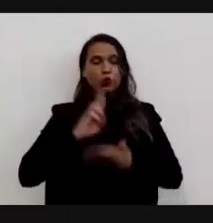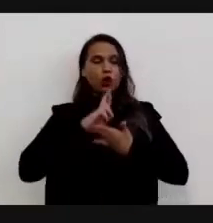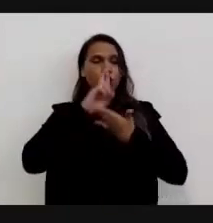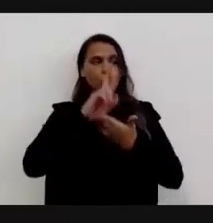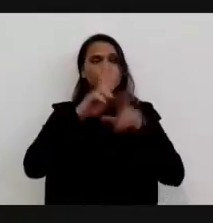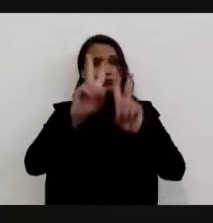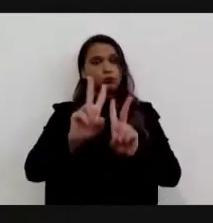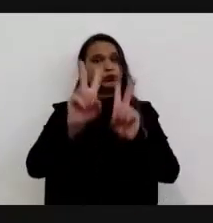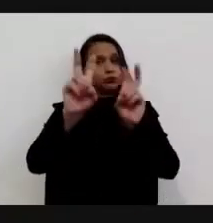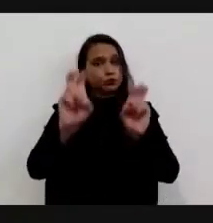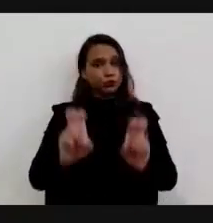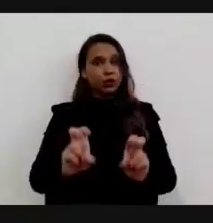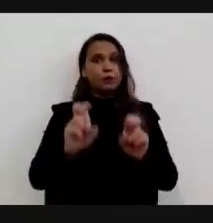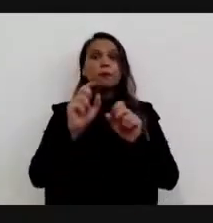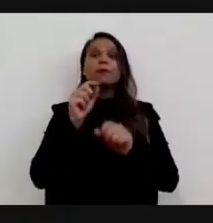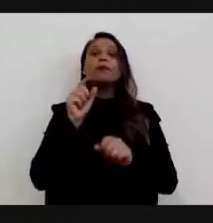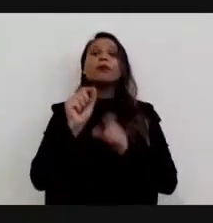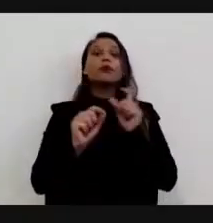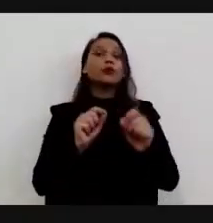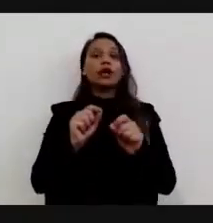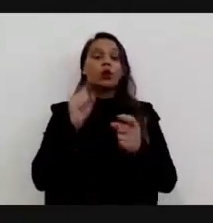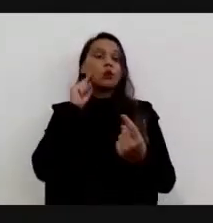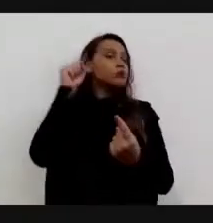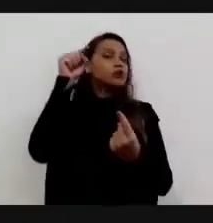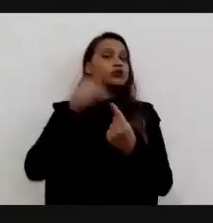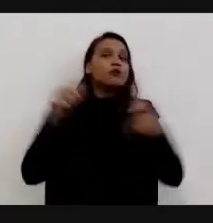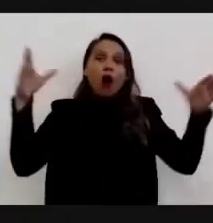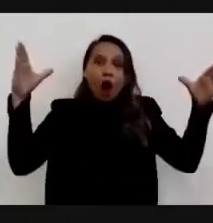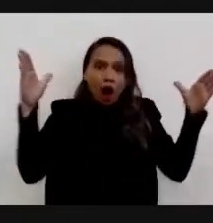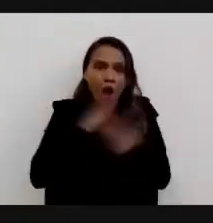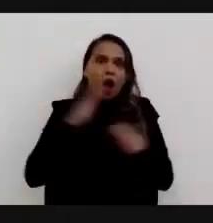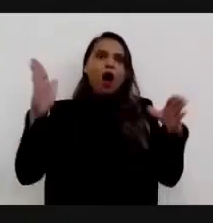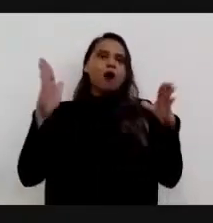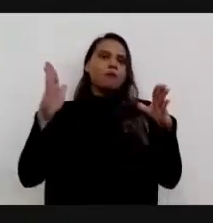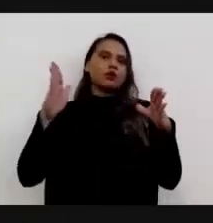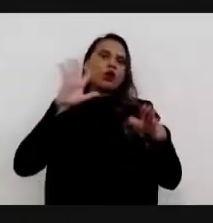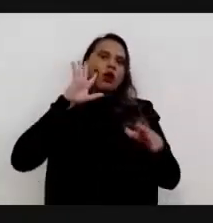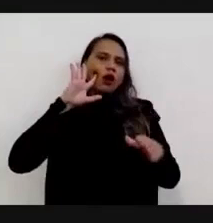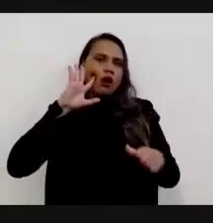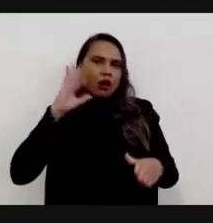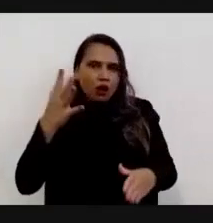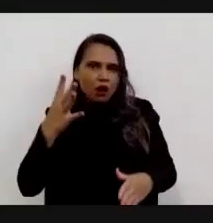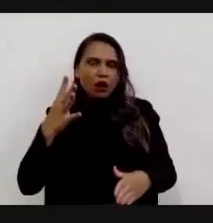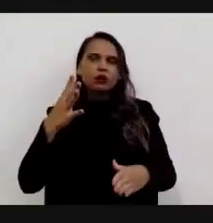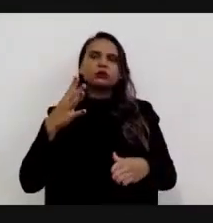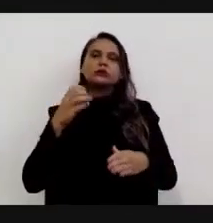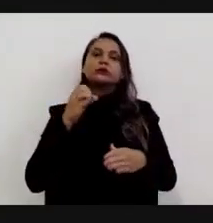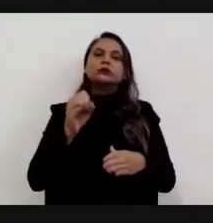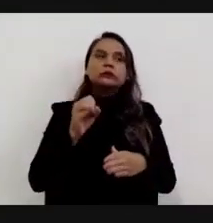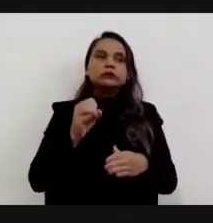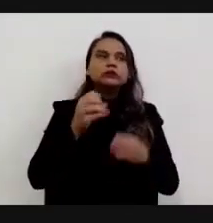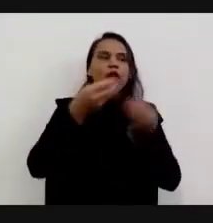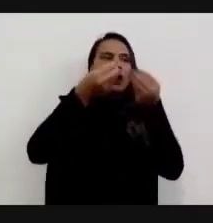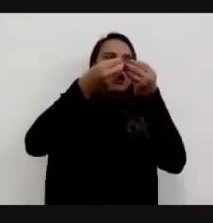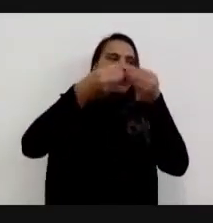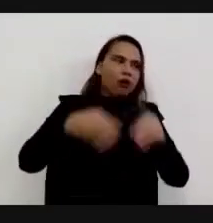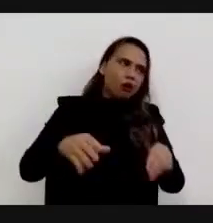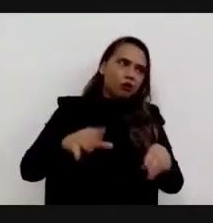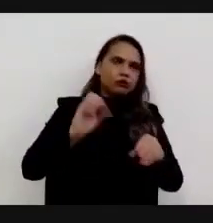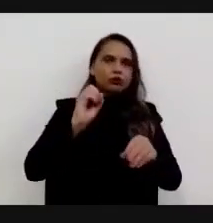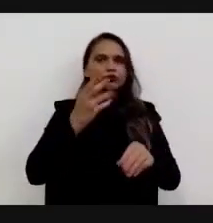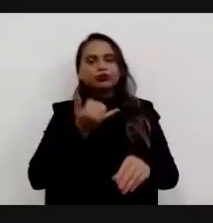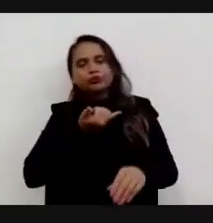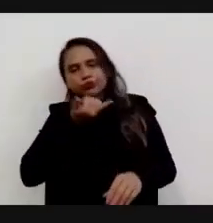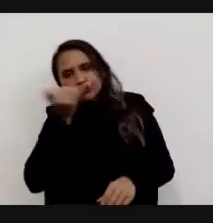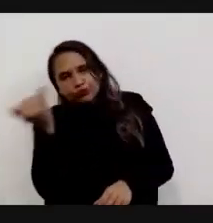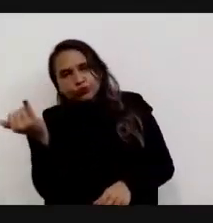tema, para deliberar rapidamente sobre determinada catástrofe, no caso,